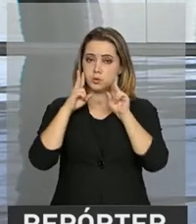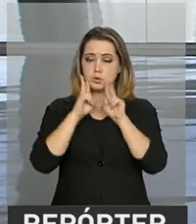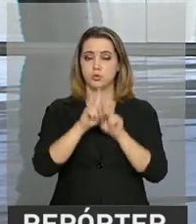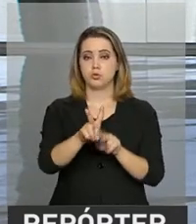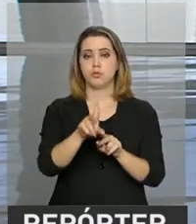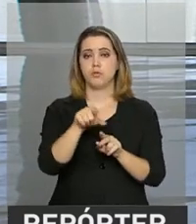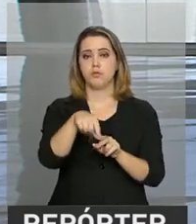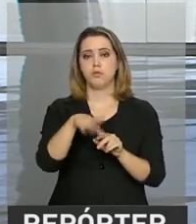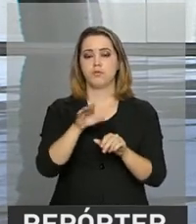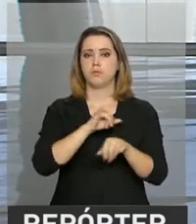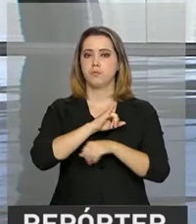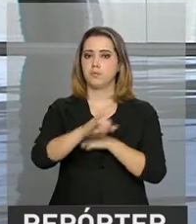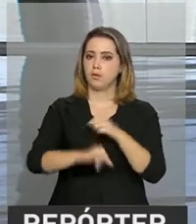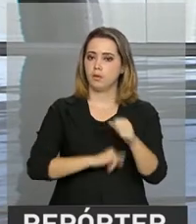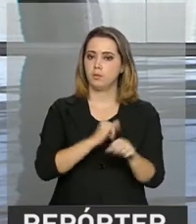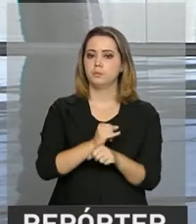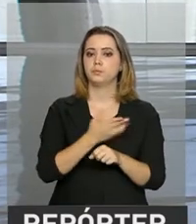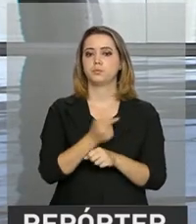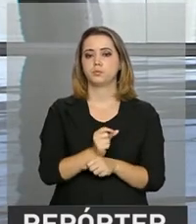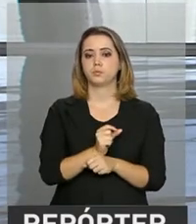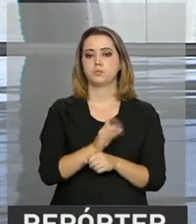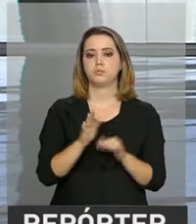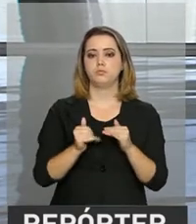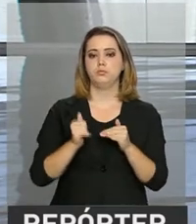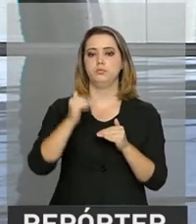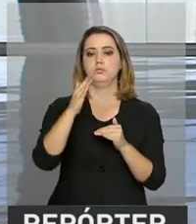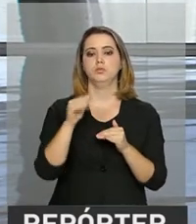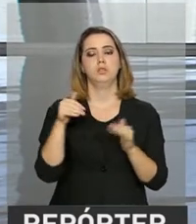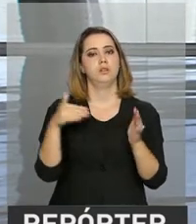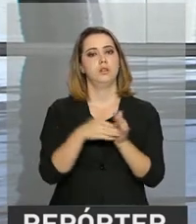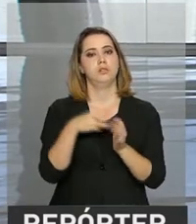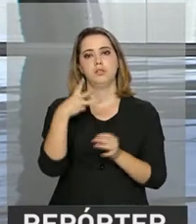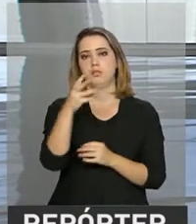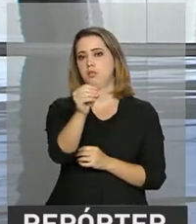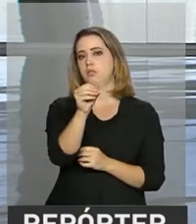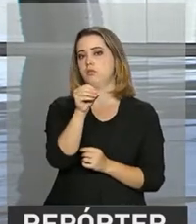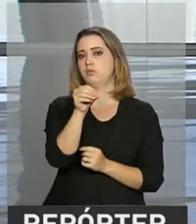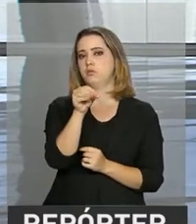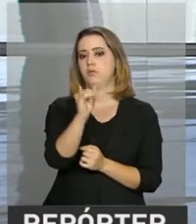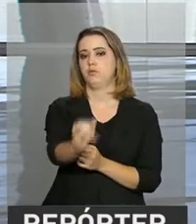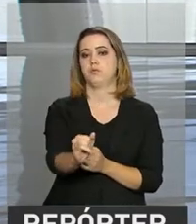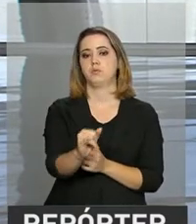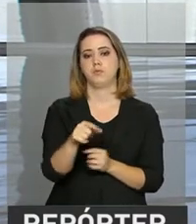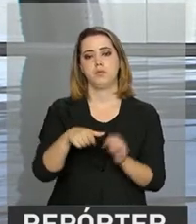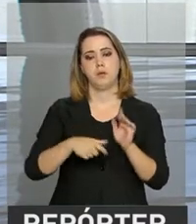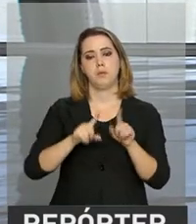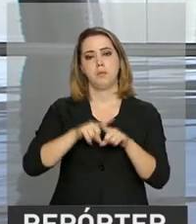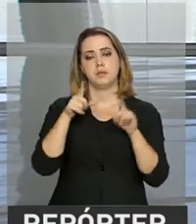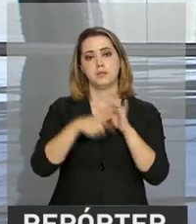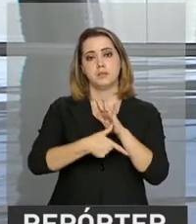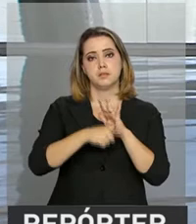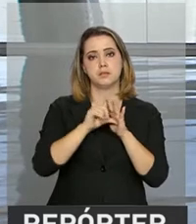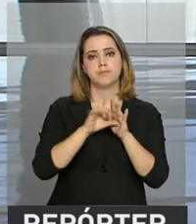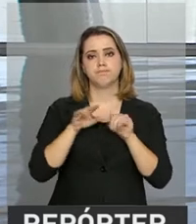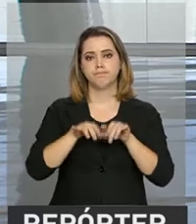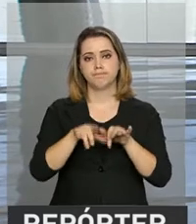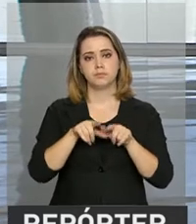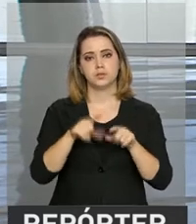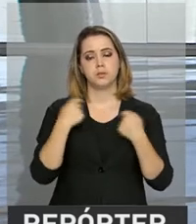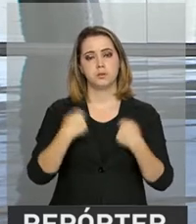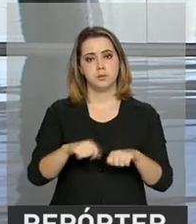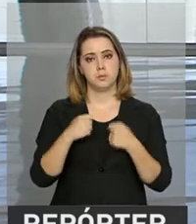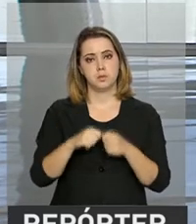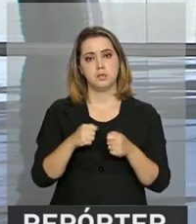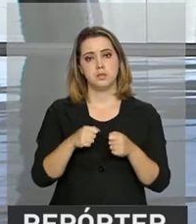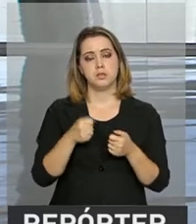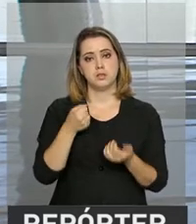diretamente no site. O prazo máximo para análise é de até 30 dias. Mas antes, para acessar o sistema, o aluno vai ter que